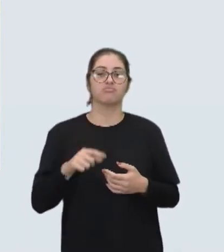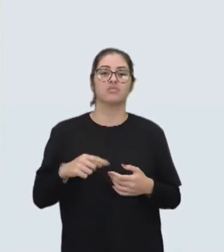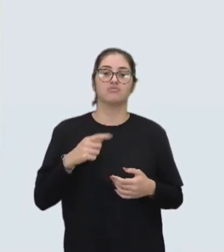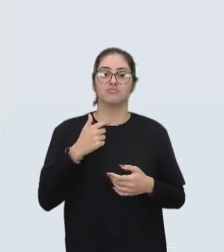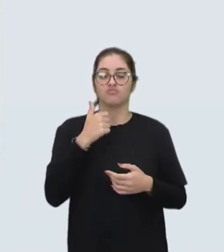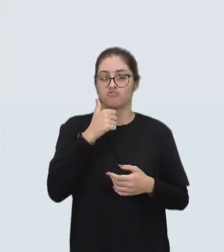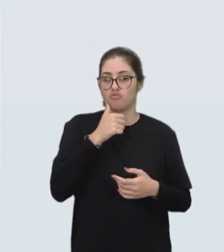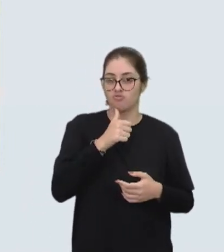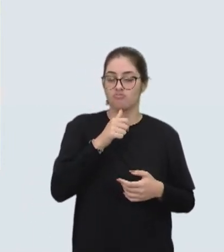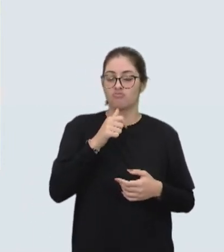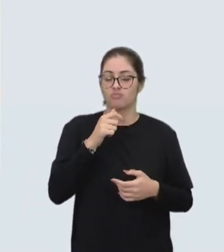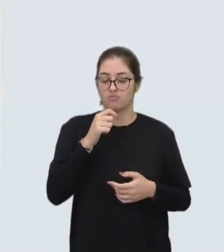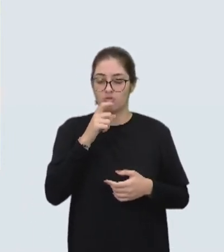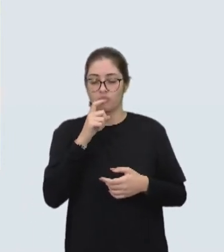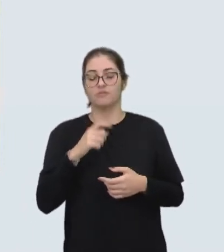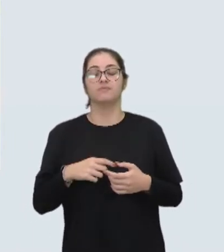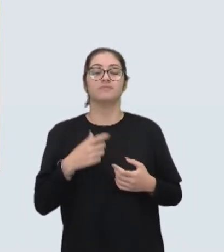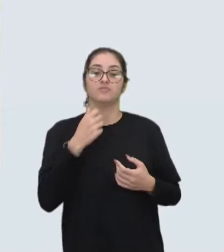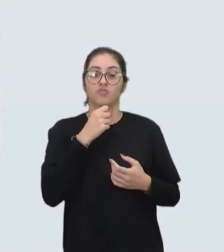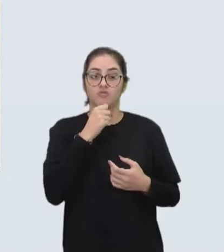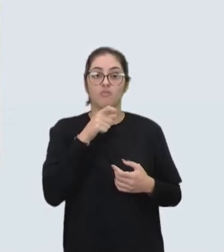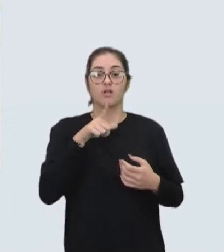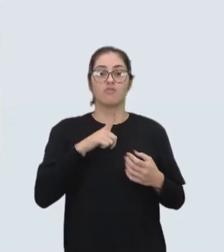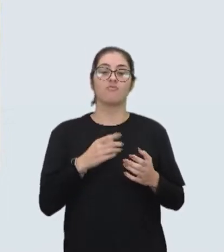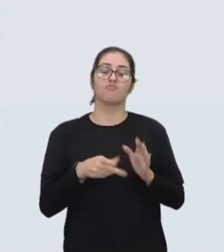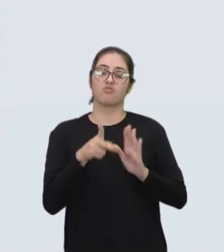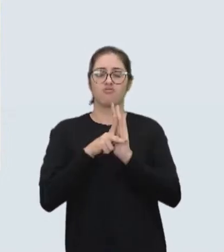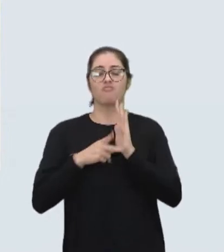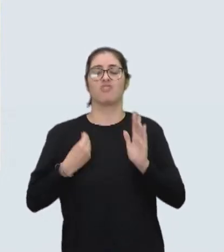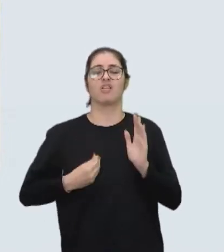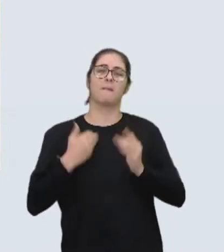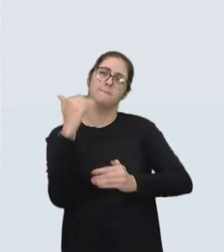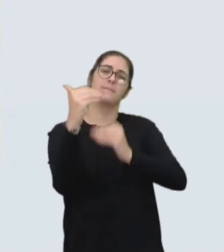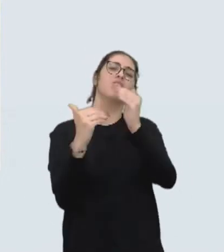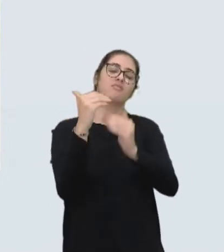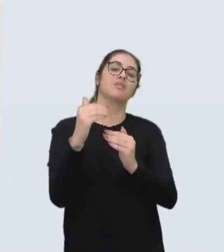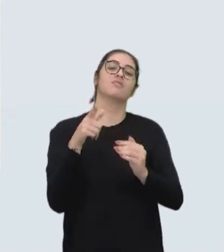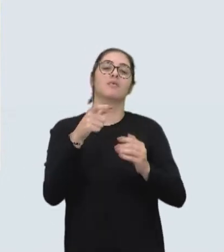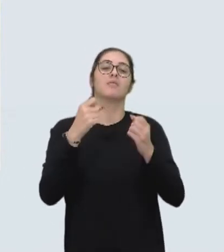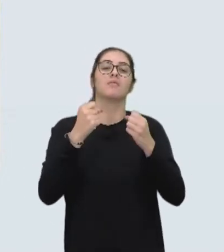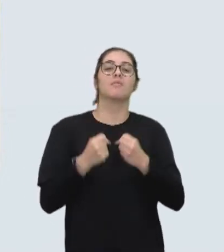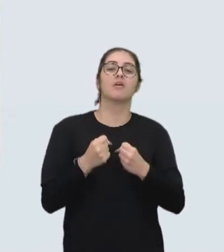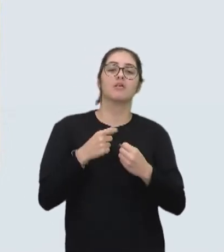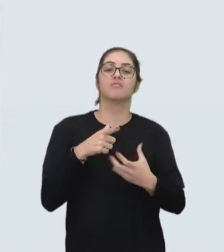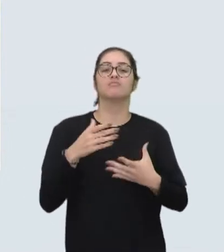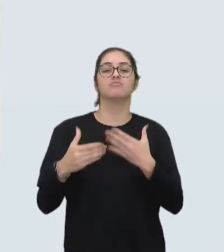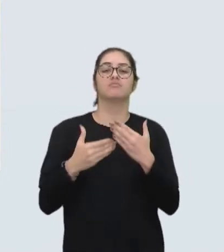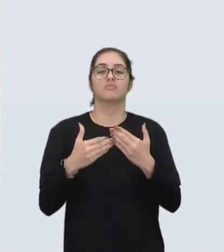pai, né? Mas ainda tenho um projeto de vida para frente. Então isso é muito importante, manter viva